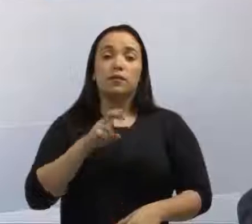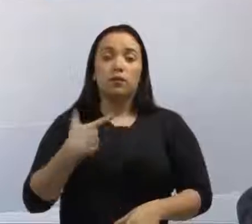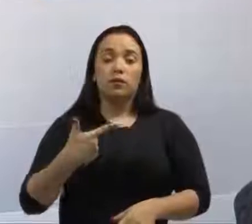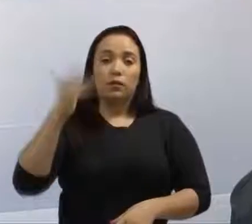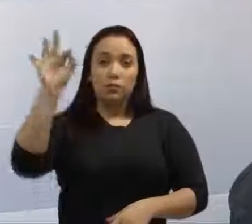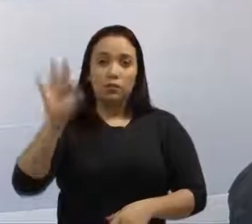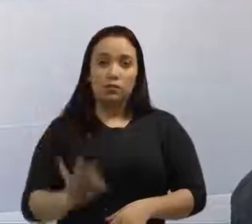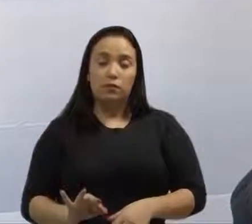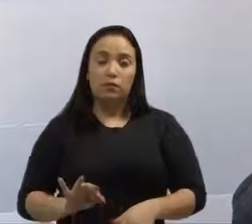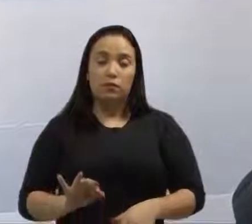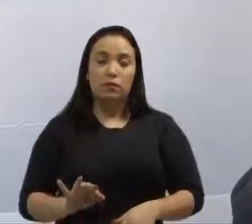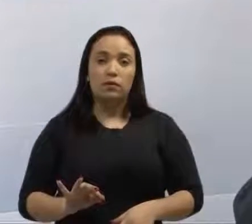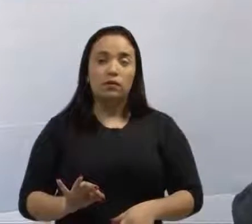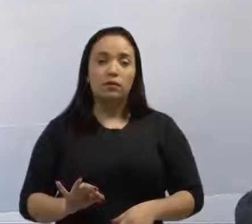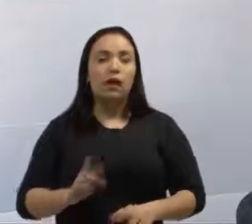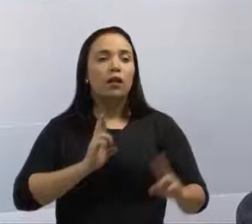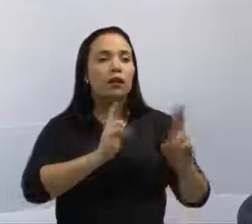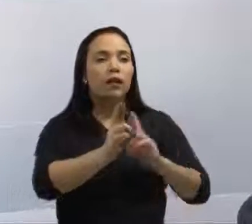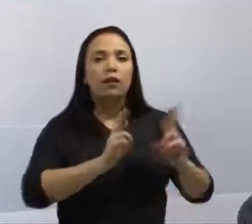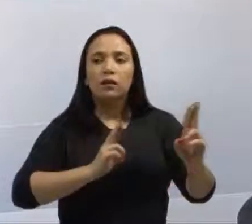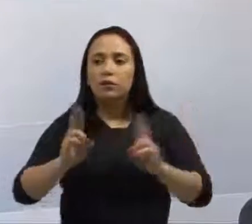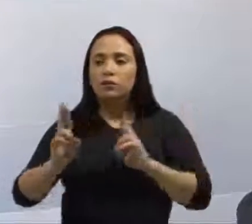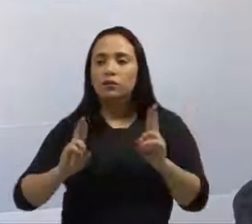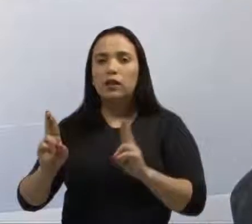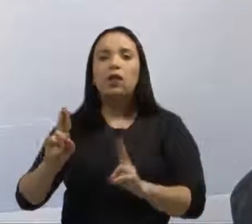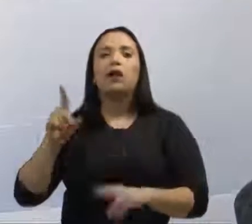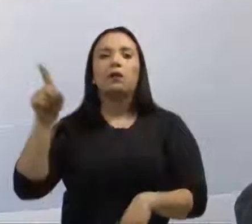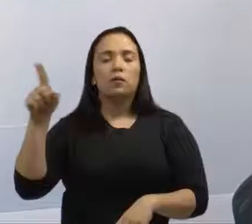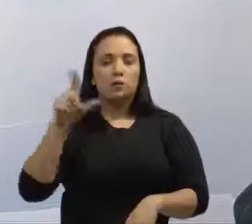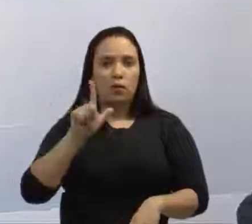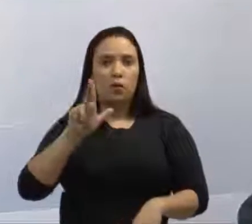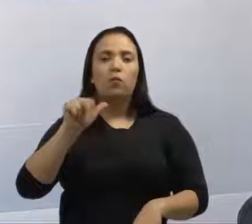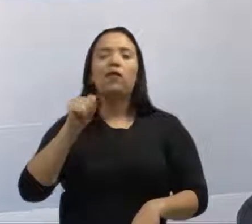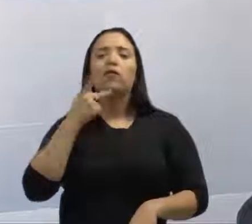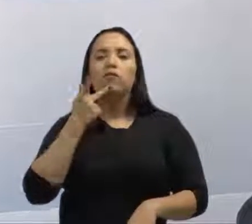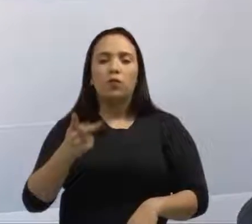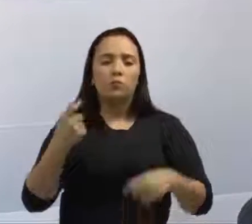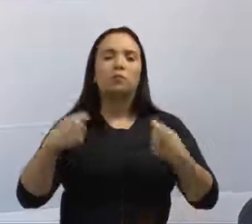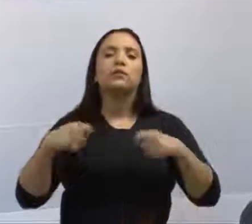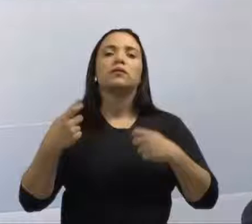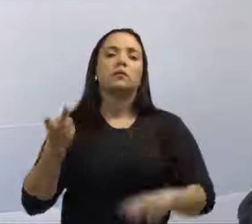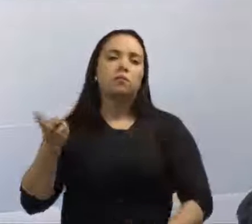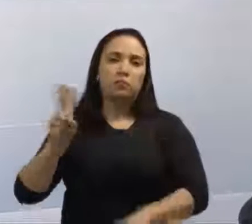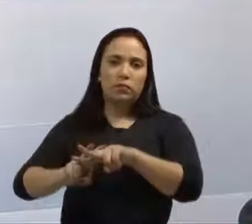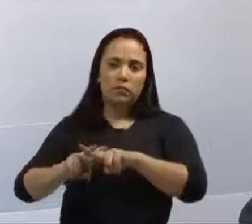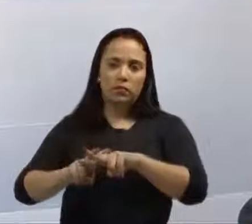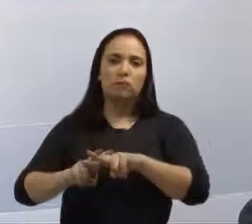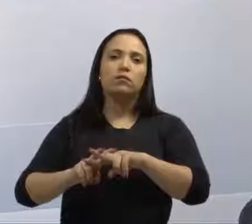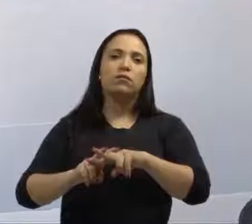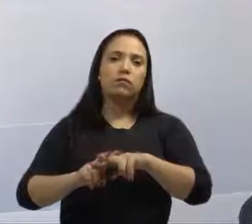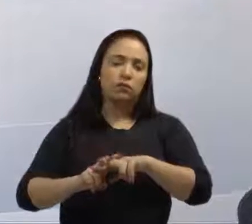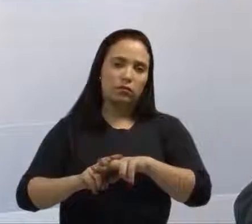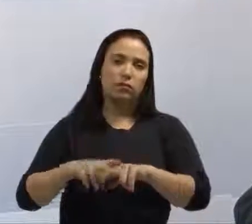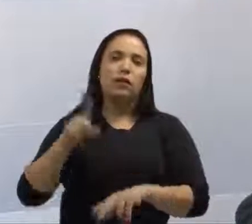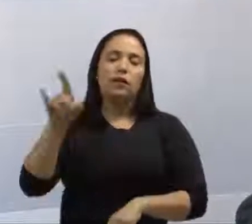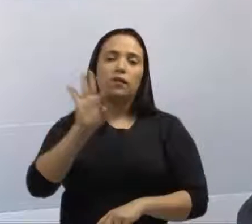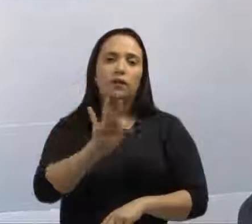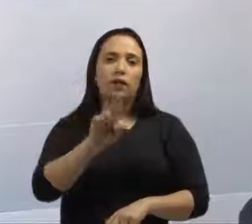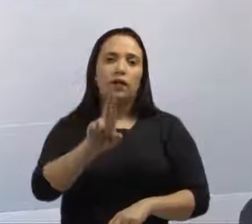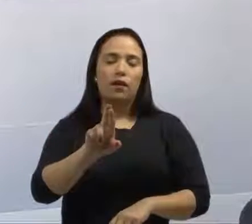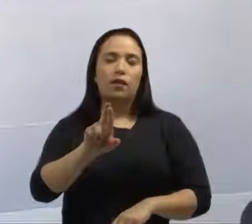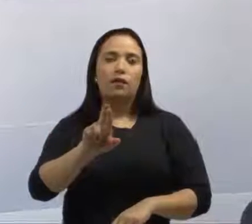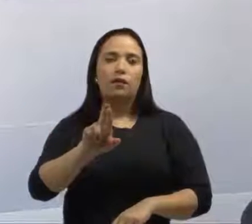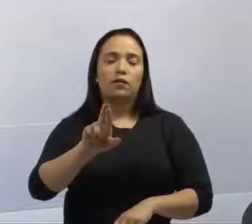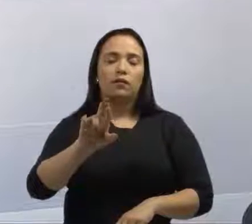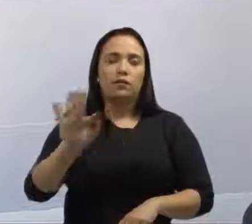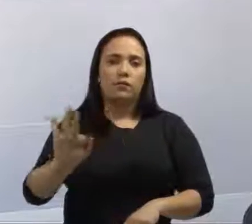ideia? 52% dos entrevistados acreditam que o presidente Lula deveria ser condenado pelo julgamento do Tribunal